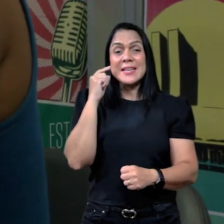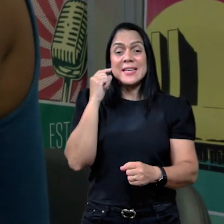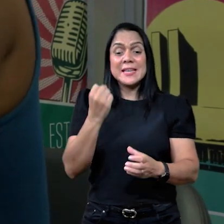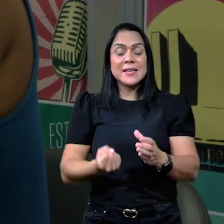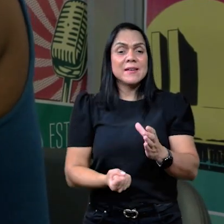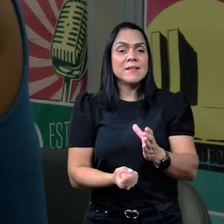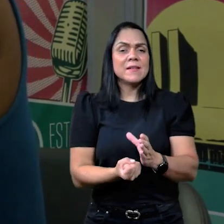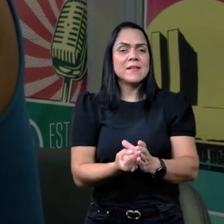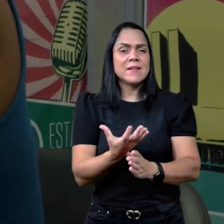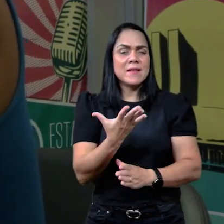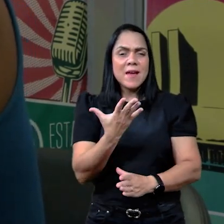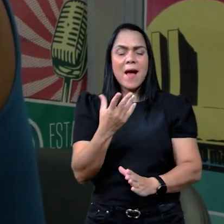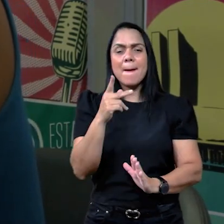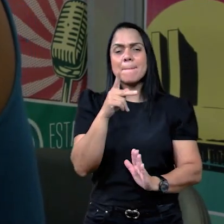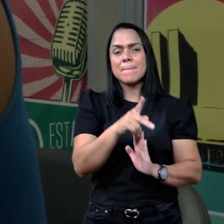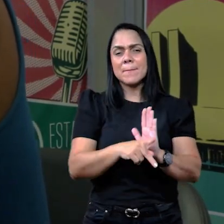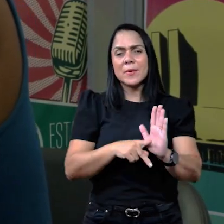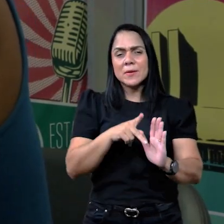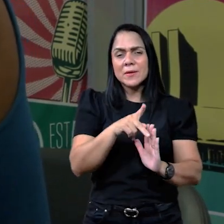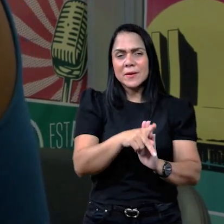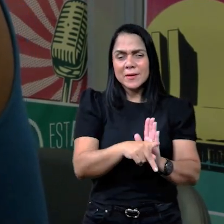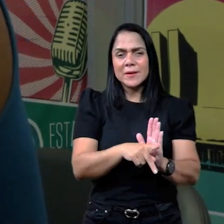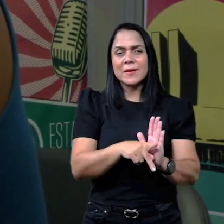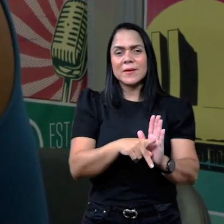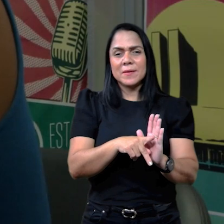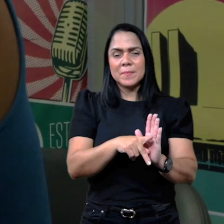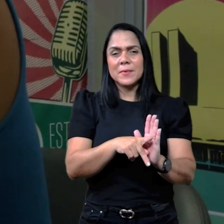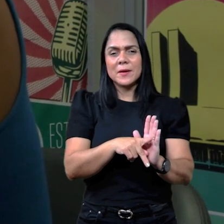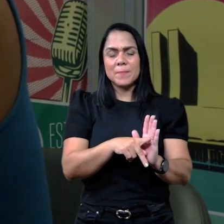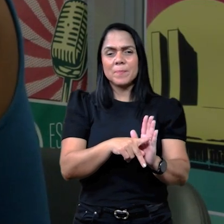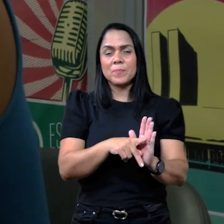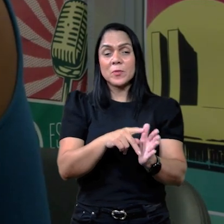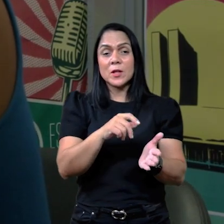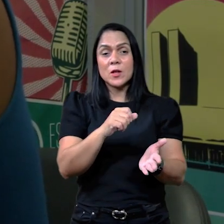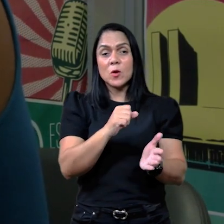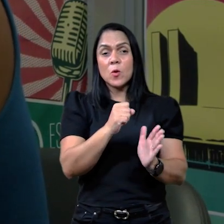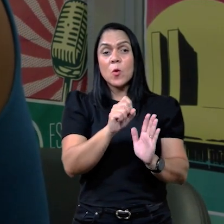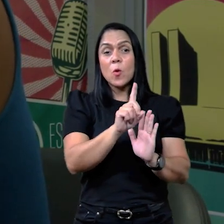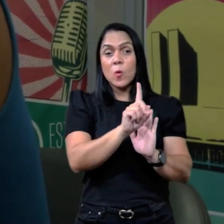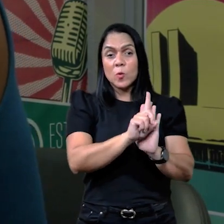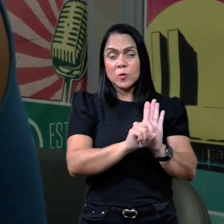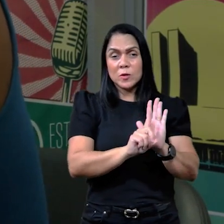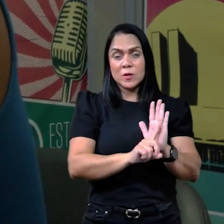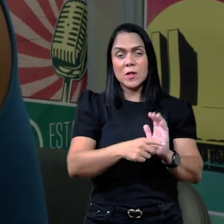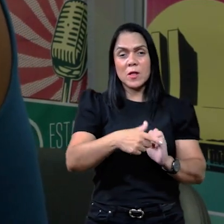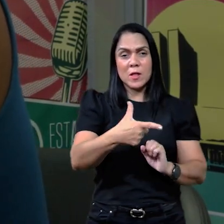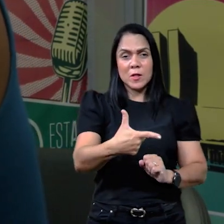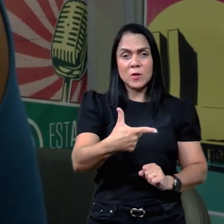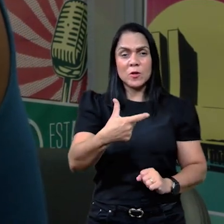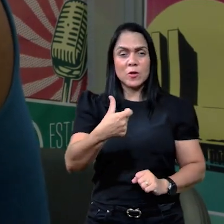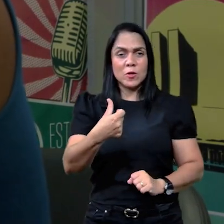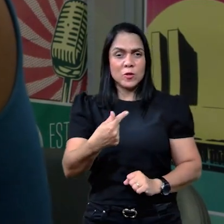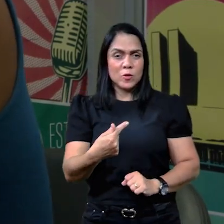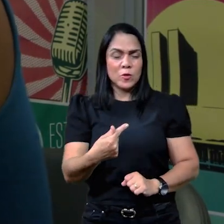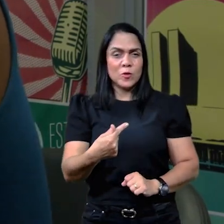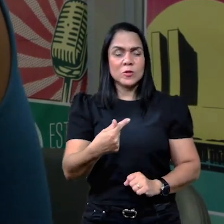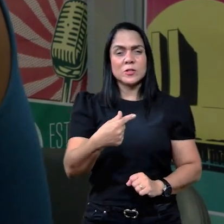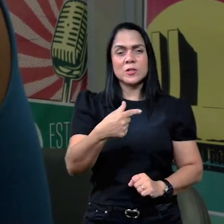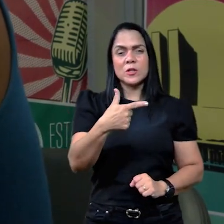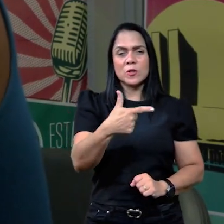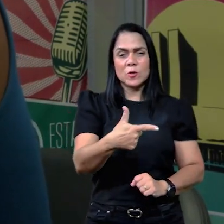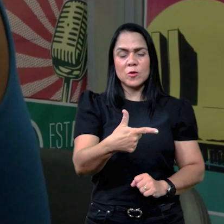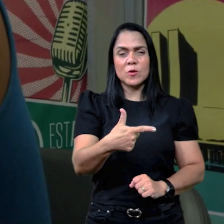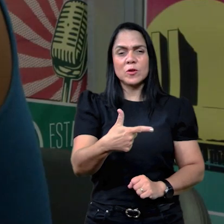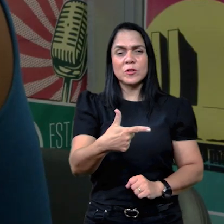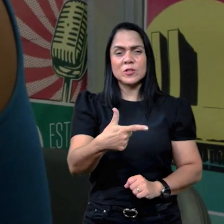foi criada no ano passado, bem recentemente, né, pelo decreto 12.278, que tem que ter